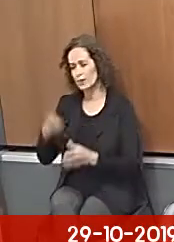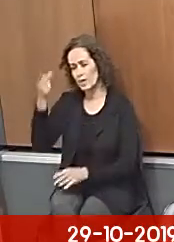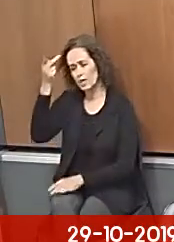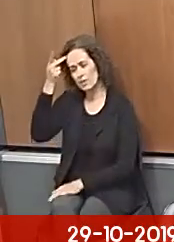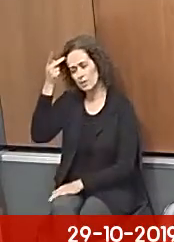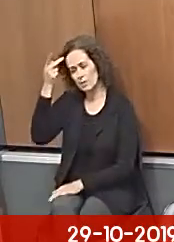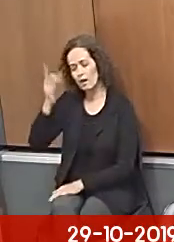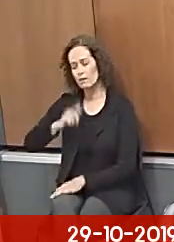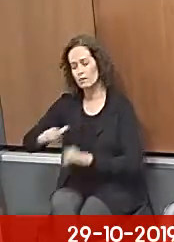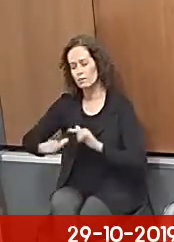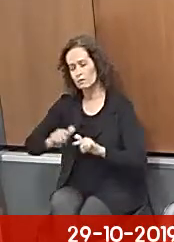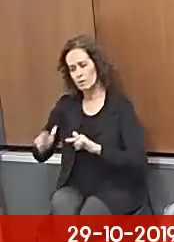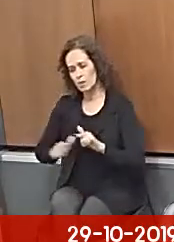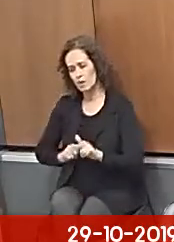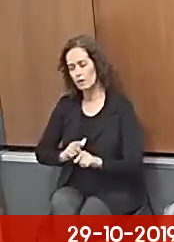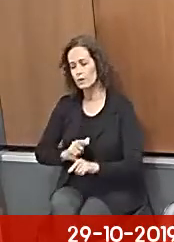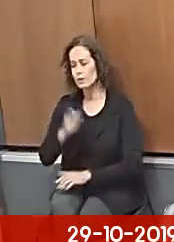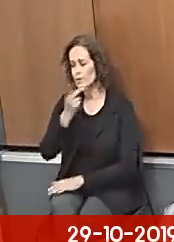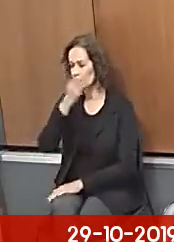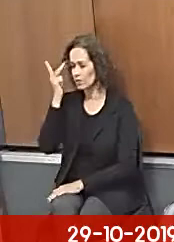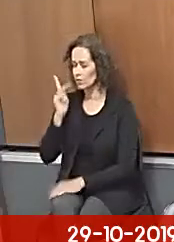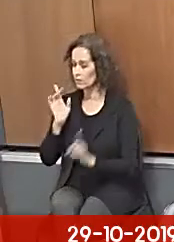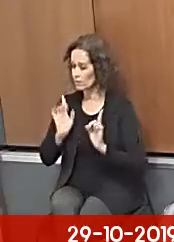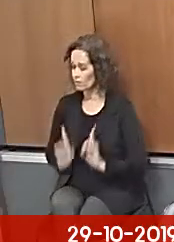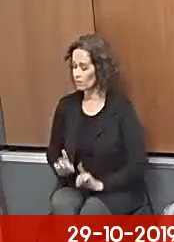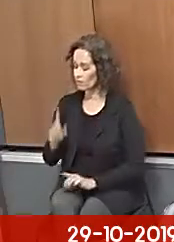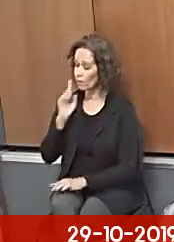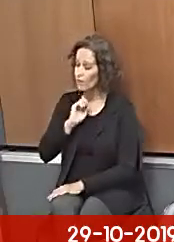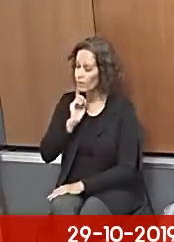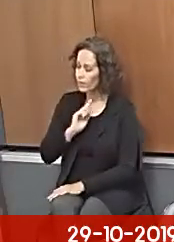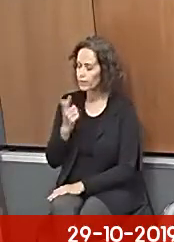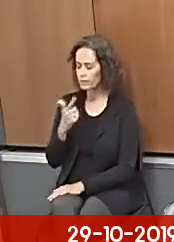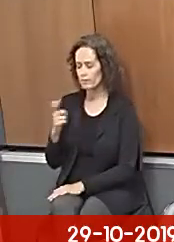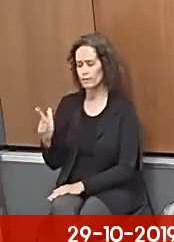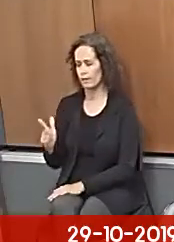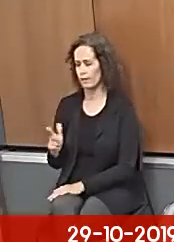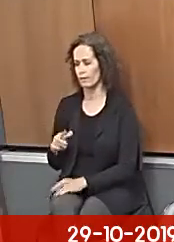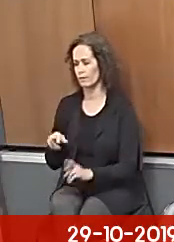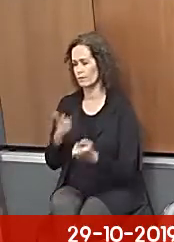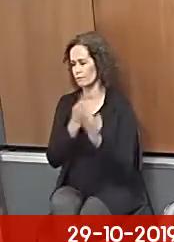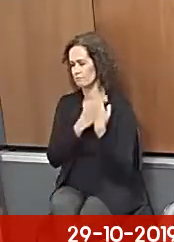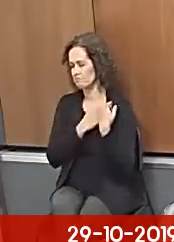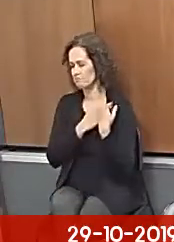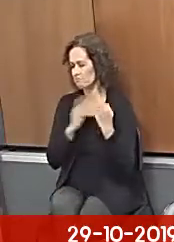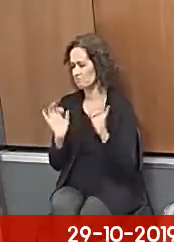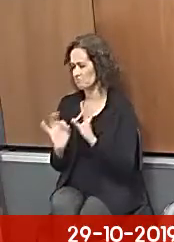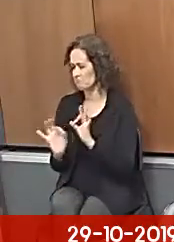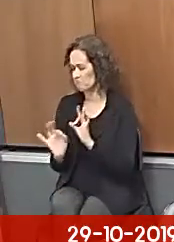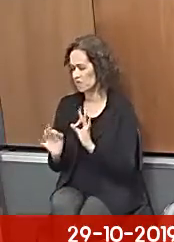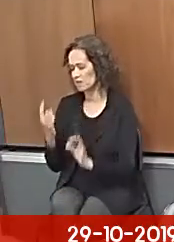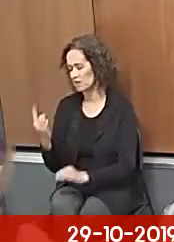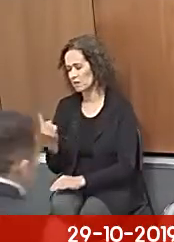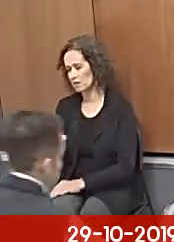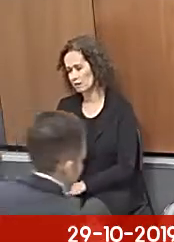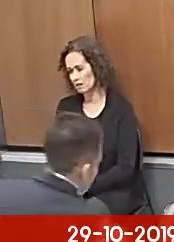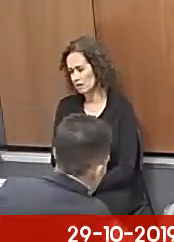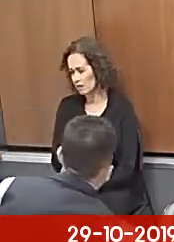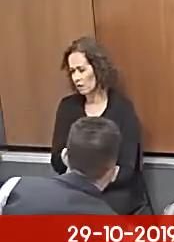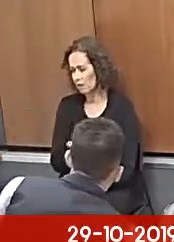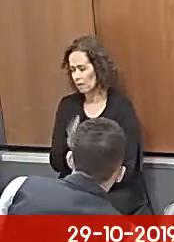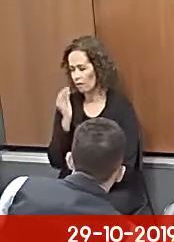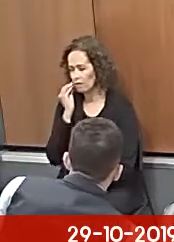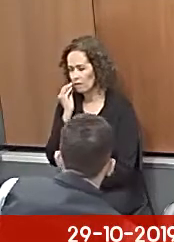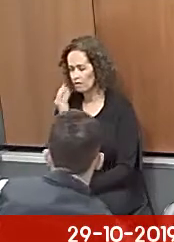entidades com deficiência. Em Minas não tem ninguém. Eles trabalham aí cuidando de se virar cada um com rifas,